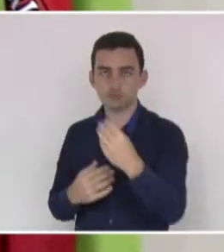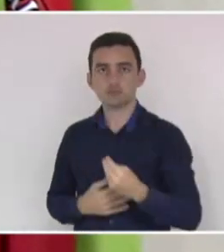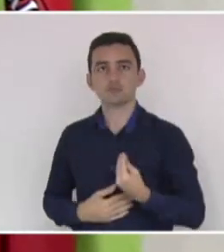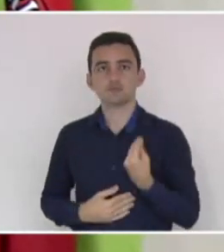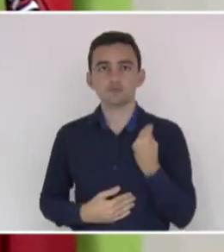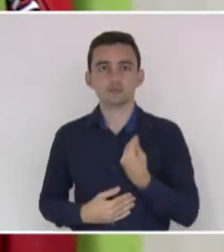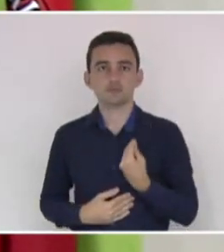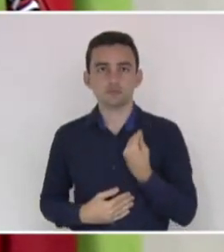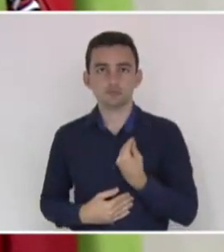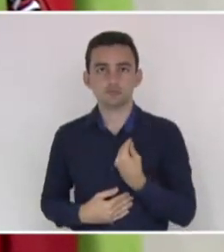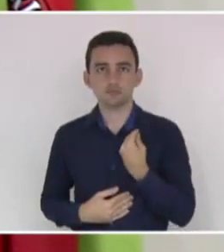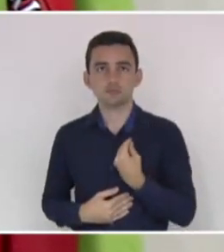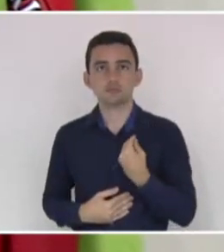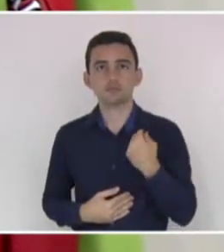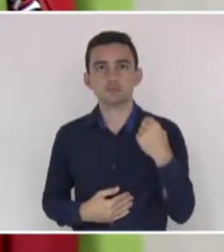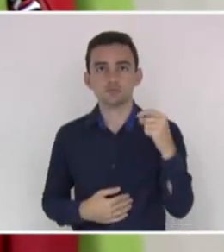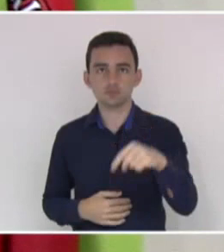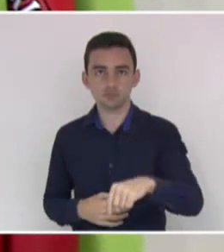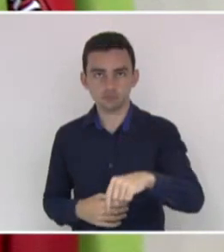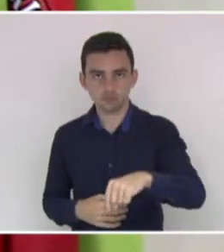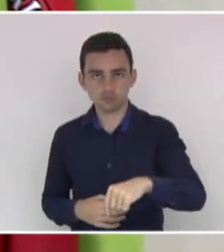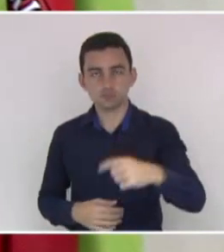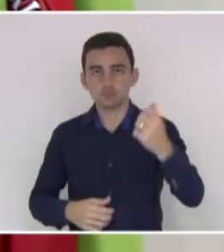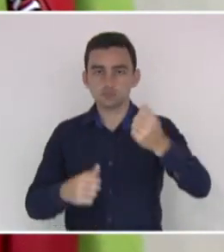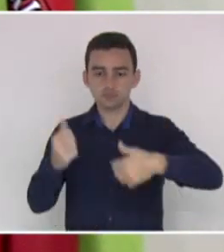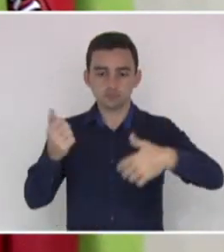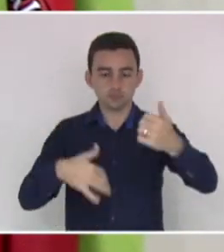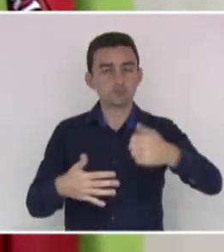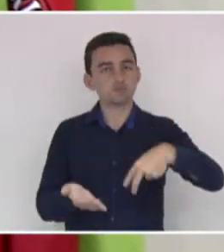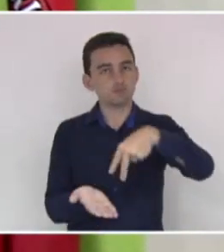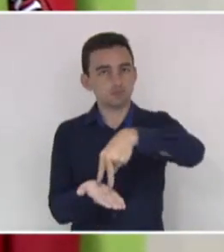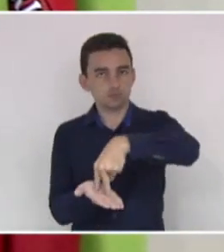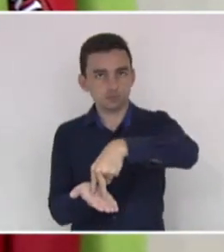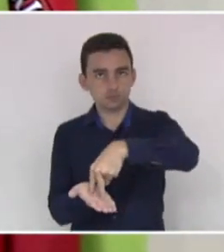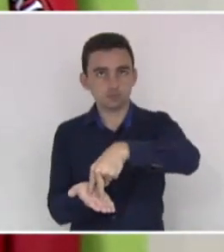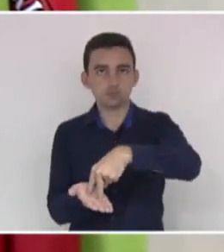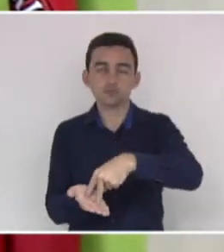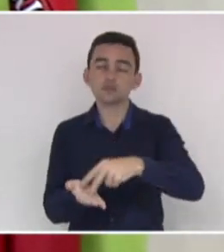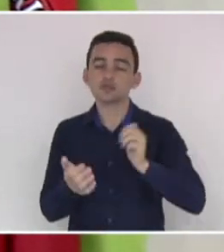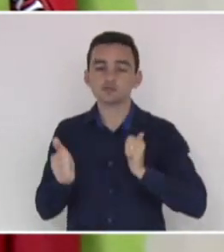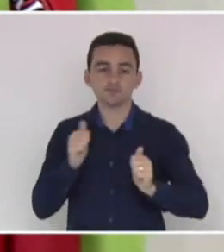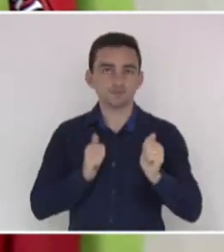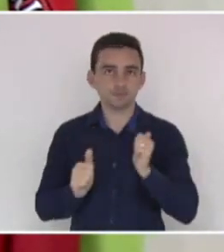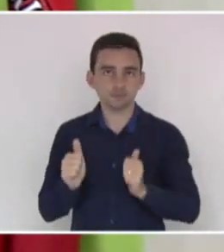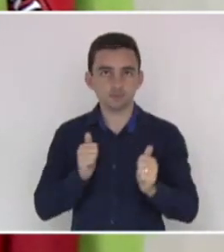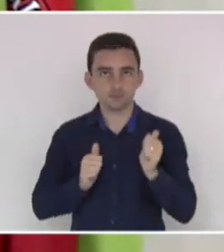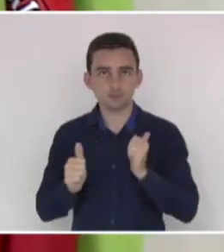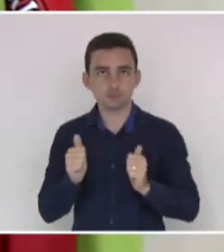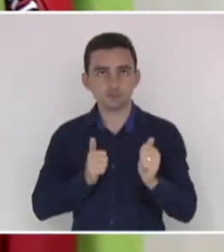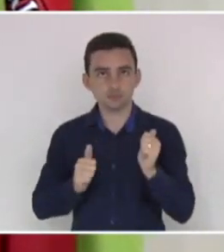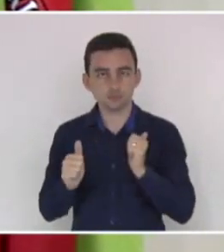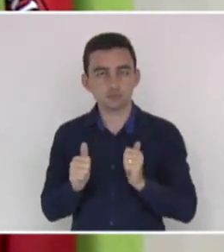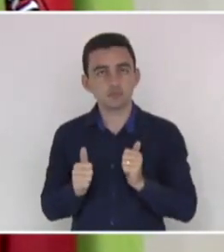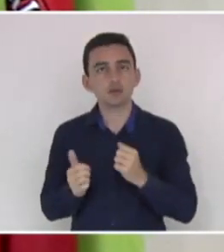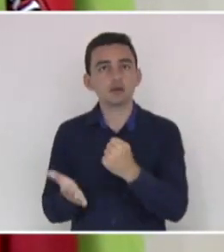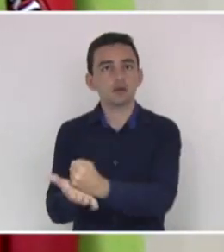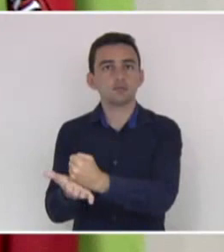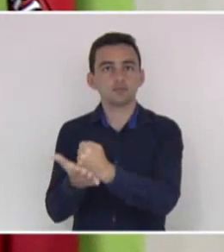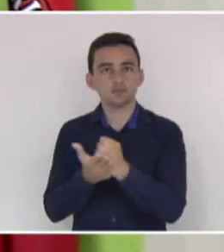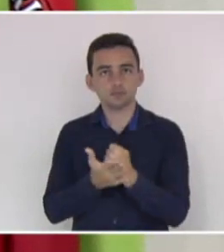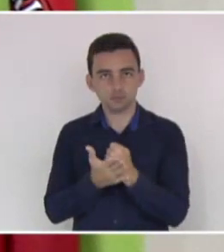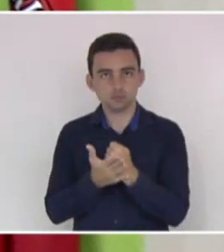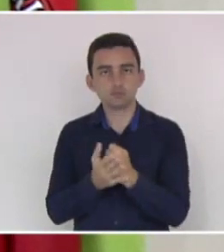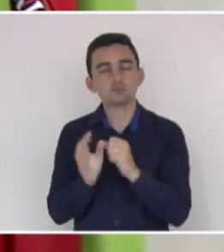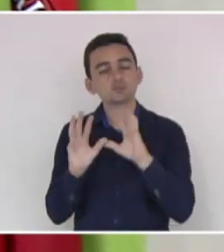oportunidade de estar aqui fazendo uso da palavra. Espero que, com o apoio aqui de